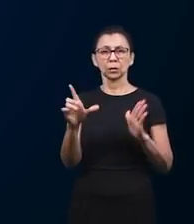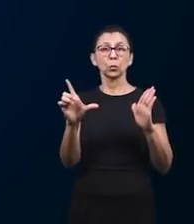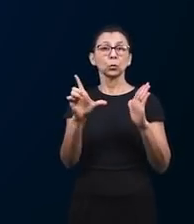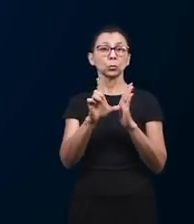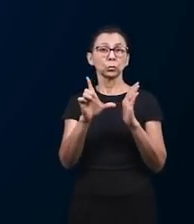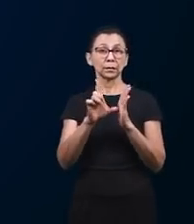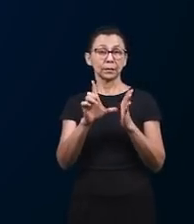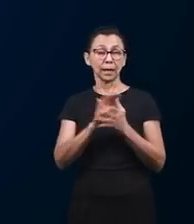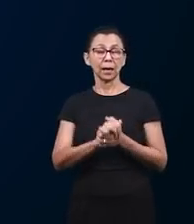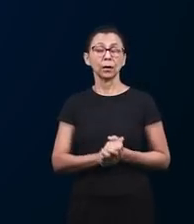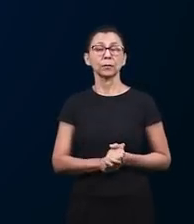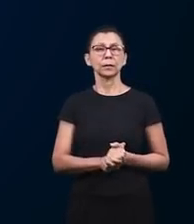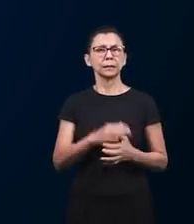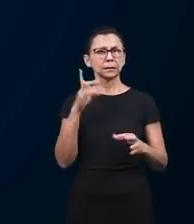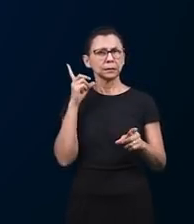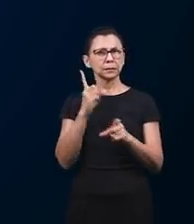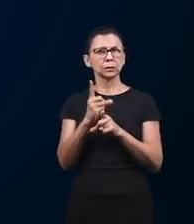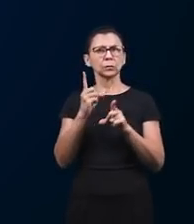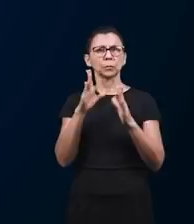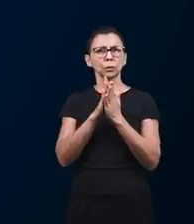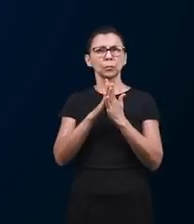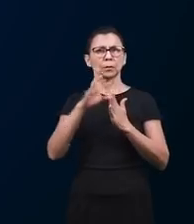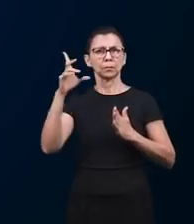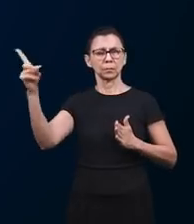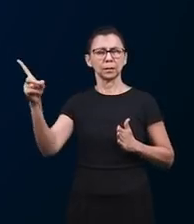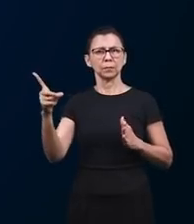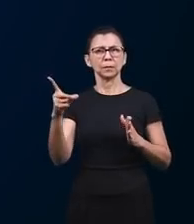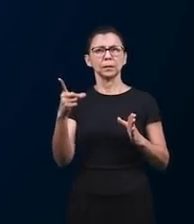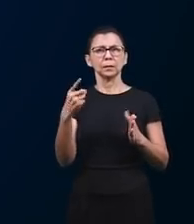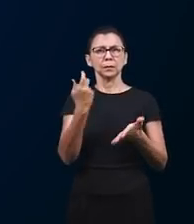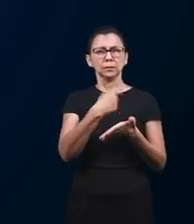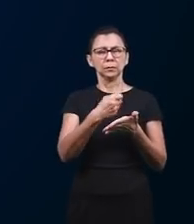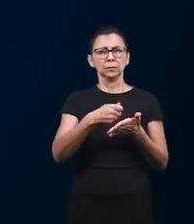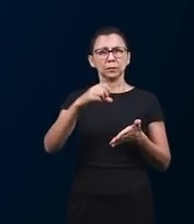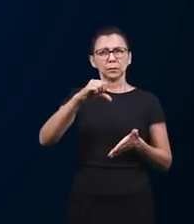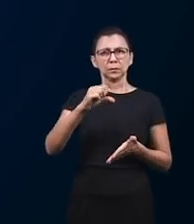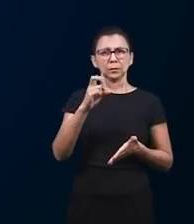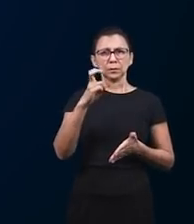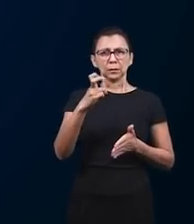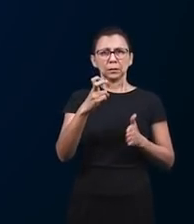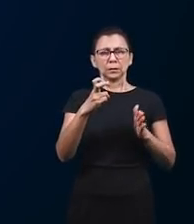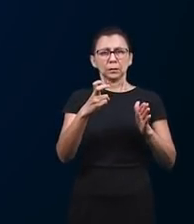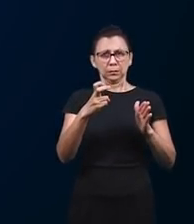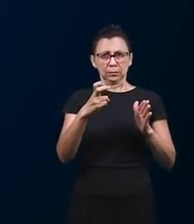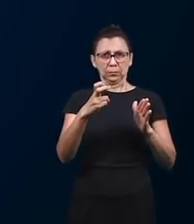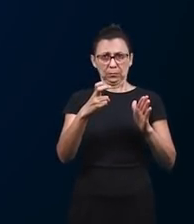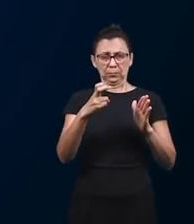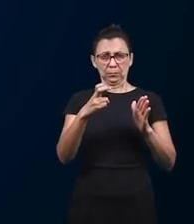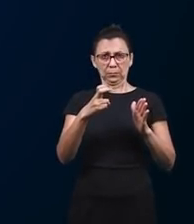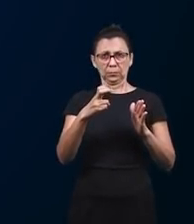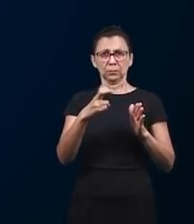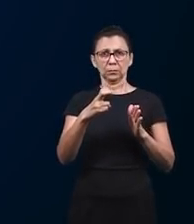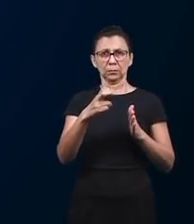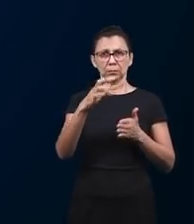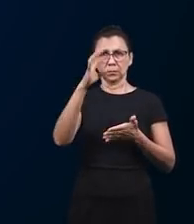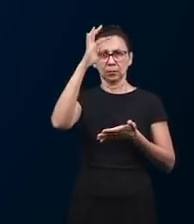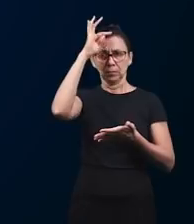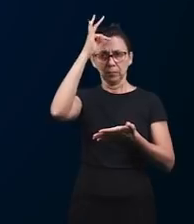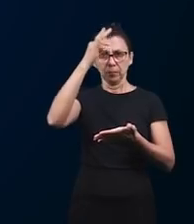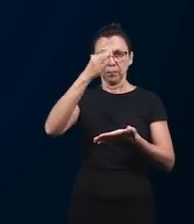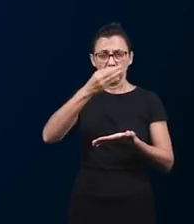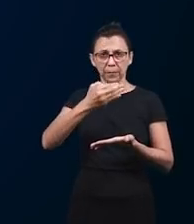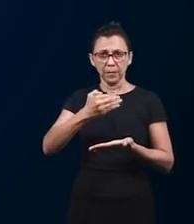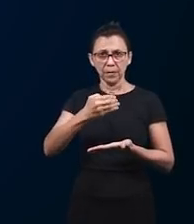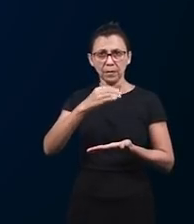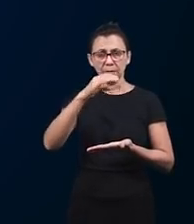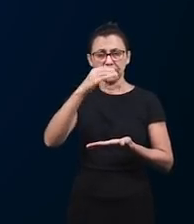Lutero escreveu 95 teses em contraposição à doutrina da igreja predominante à época e